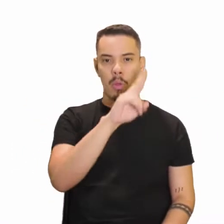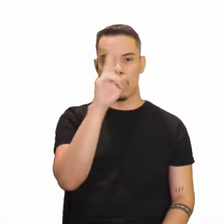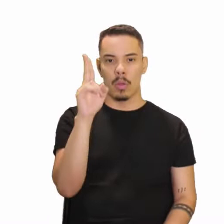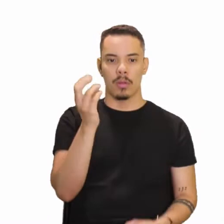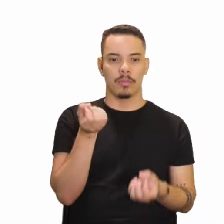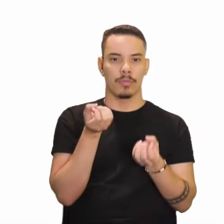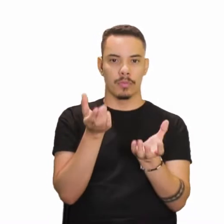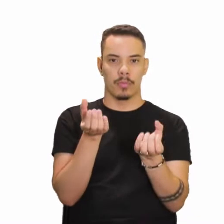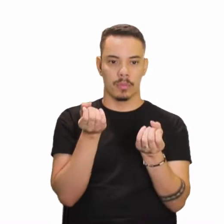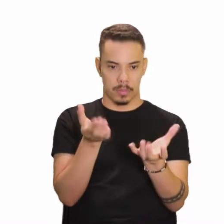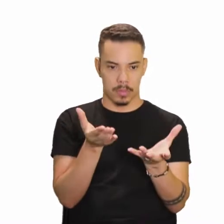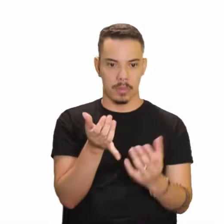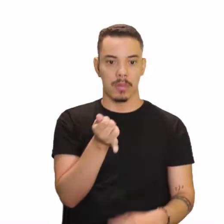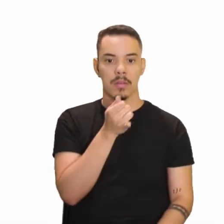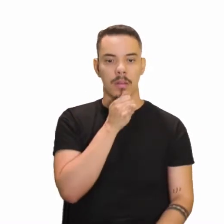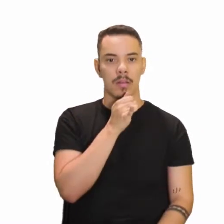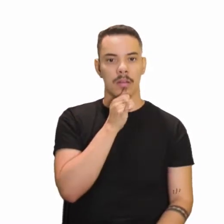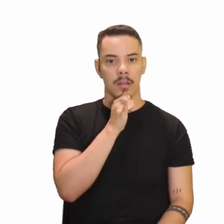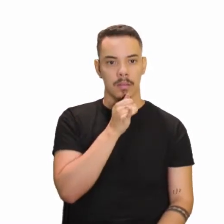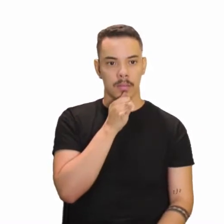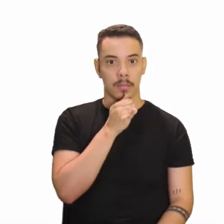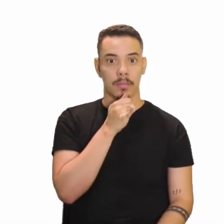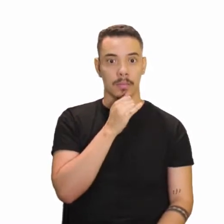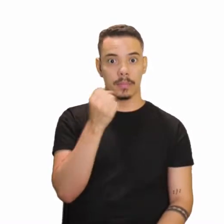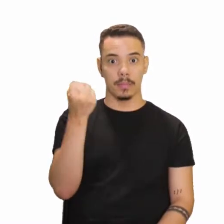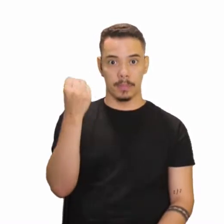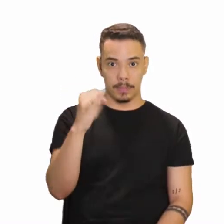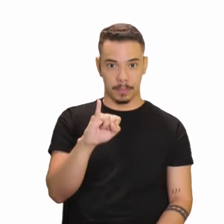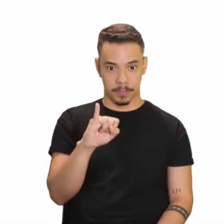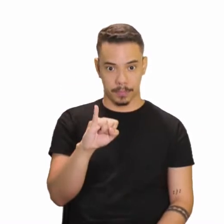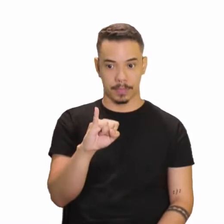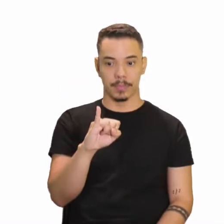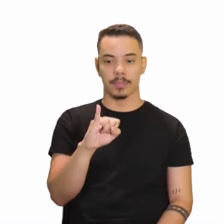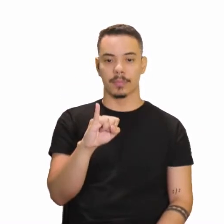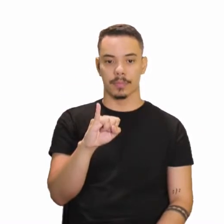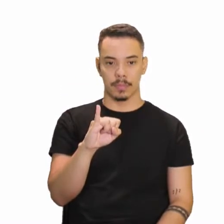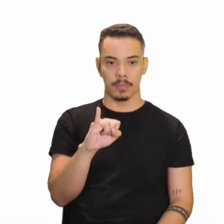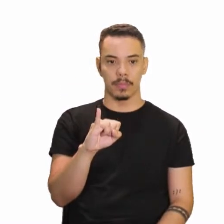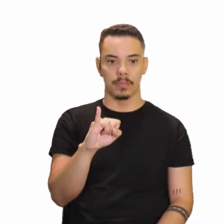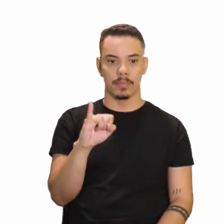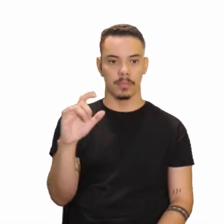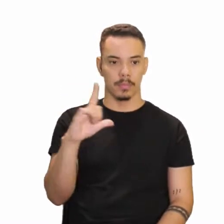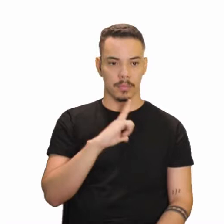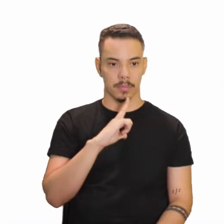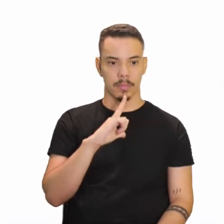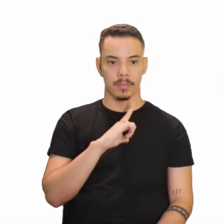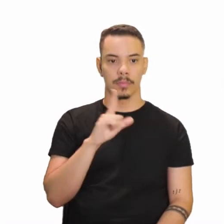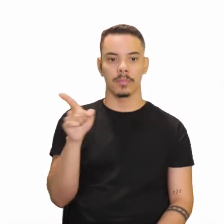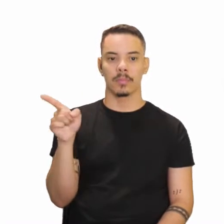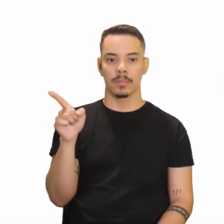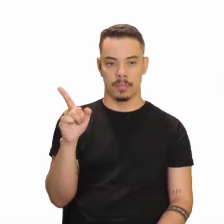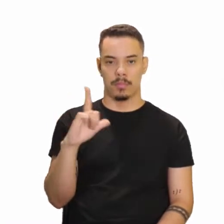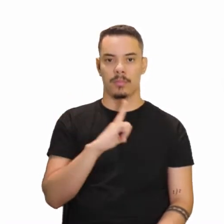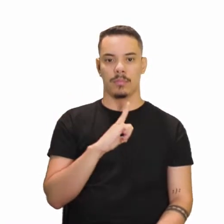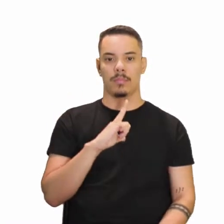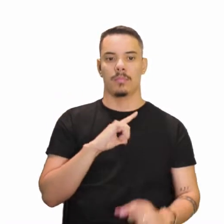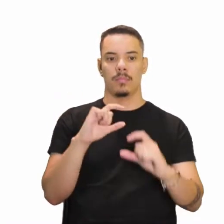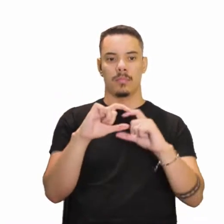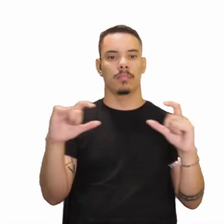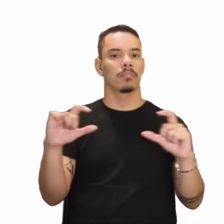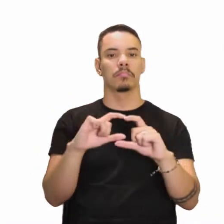aqui neste exemplo se fosse né Aí teria que um boxzinho aqui ó